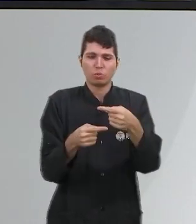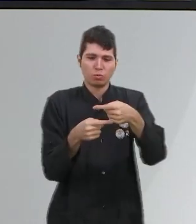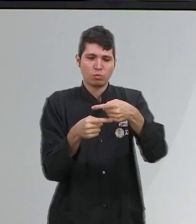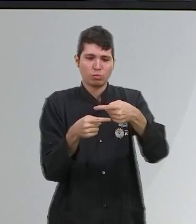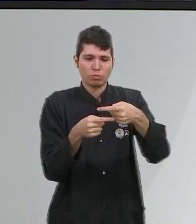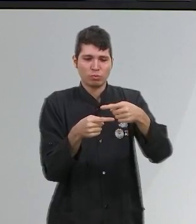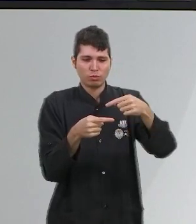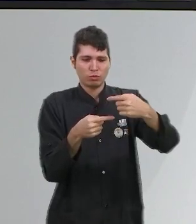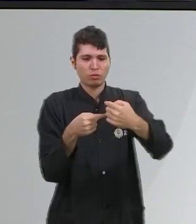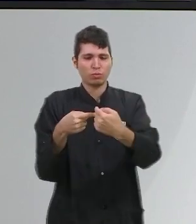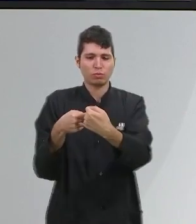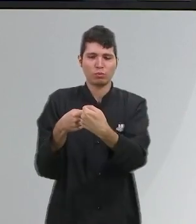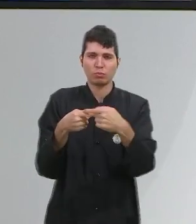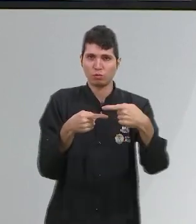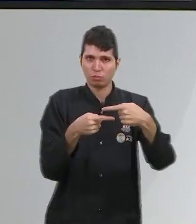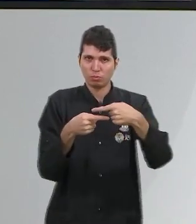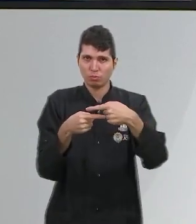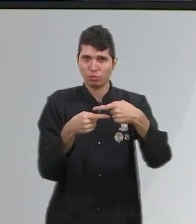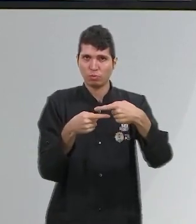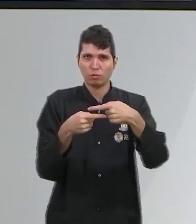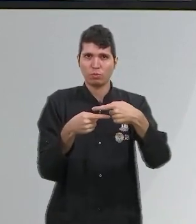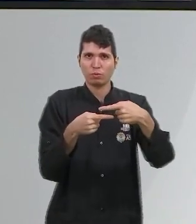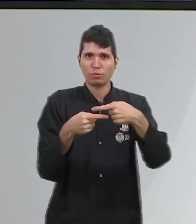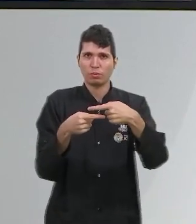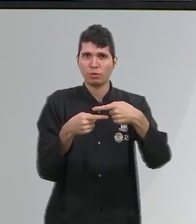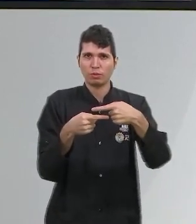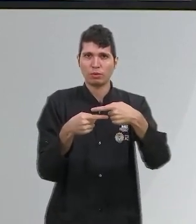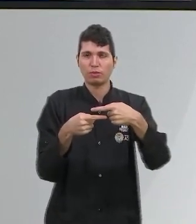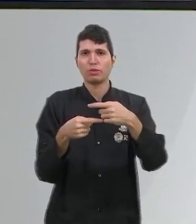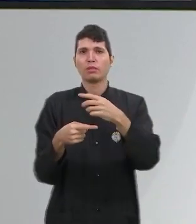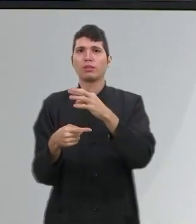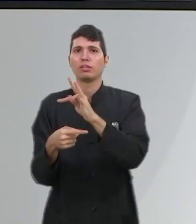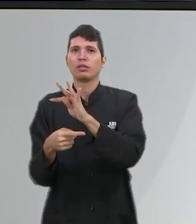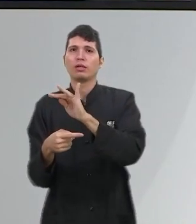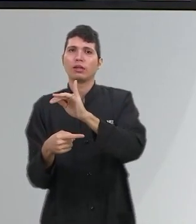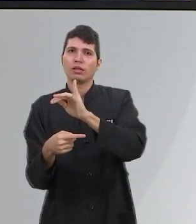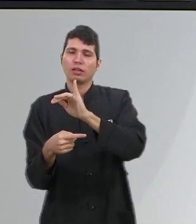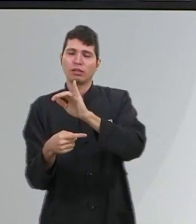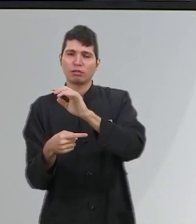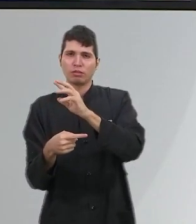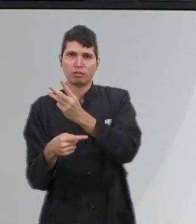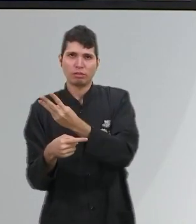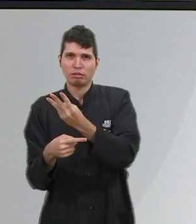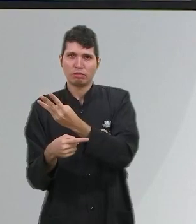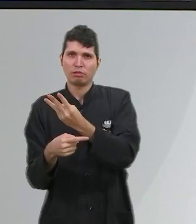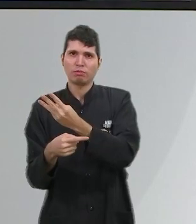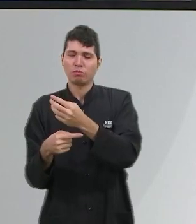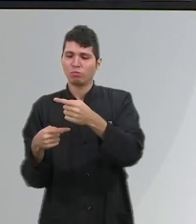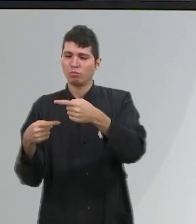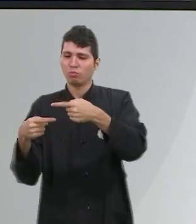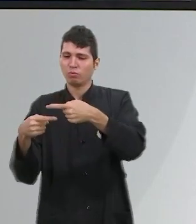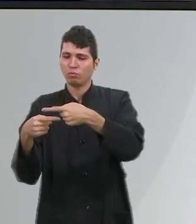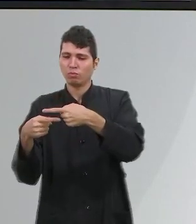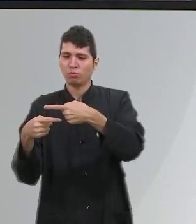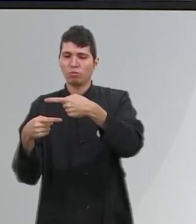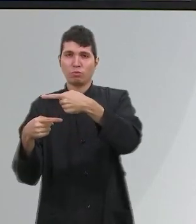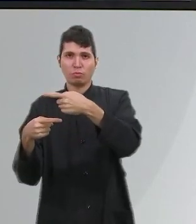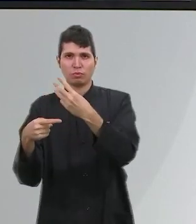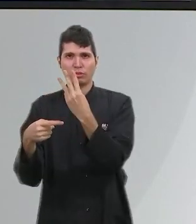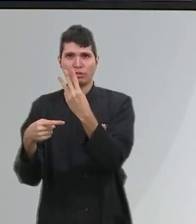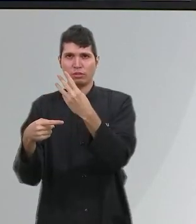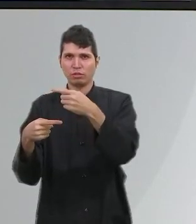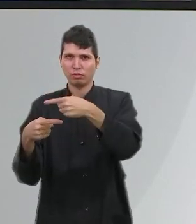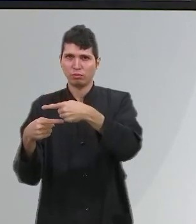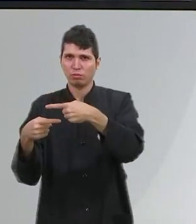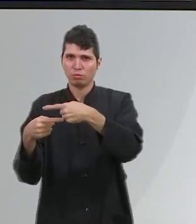e ligação tripla, formados por 3 tracinhos diferentes, tá? Então, simples,